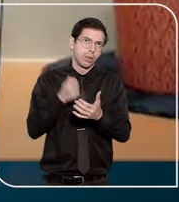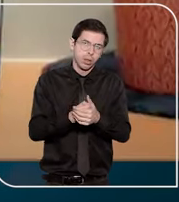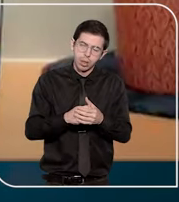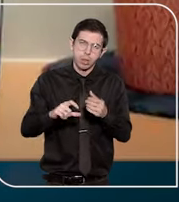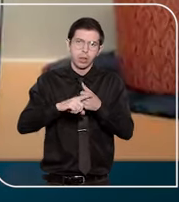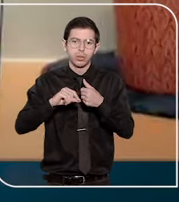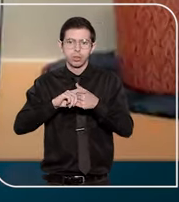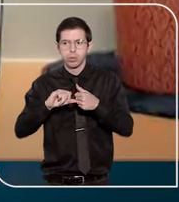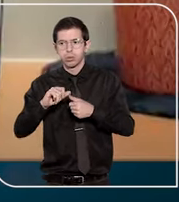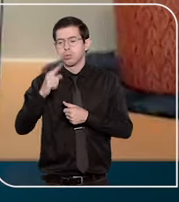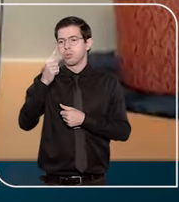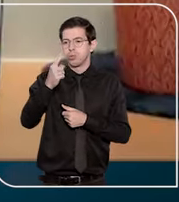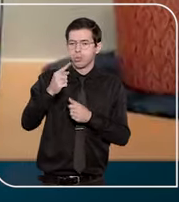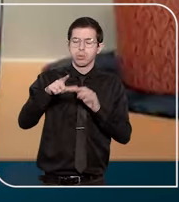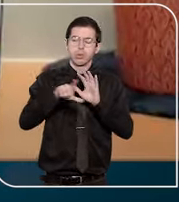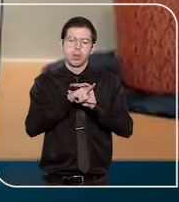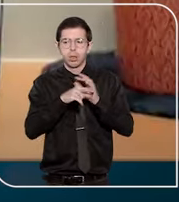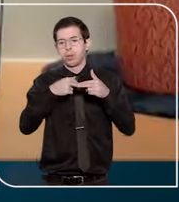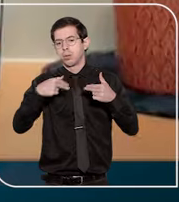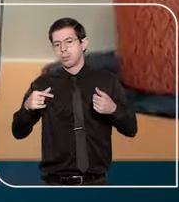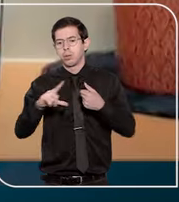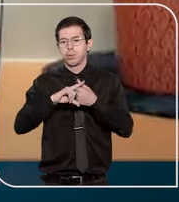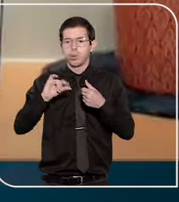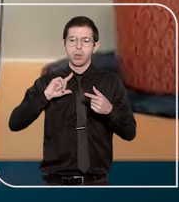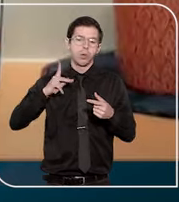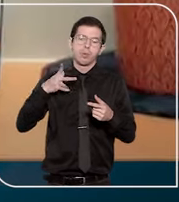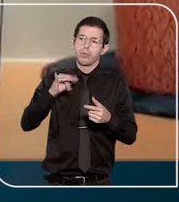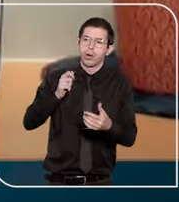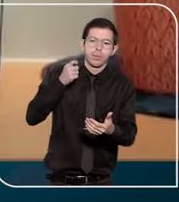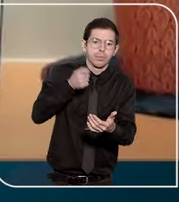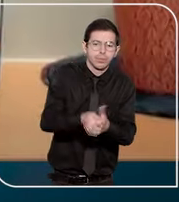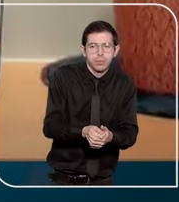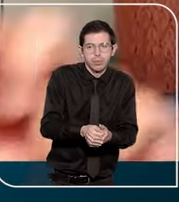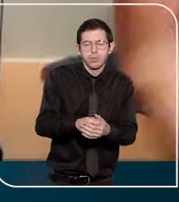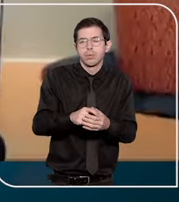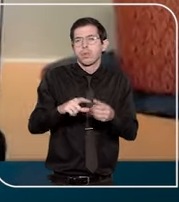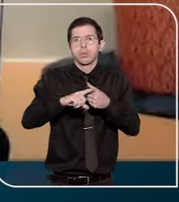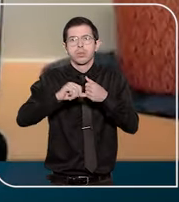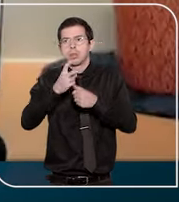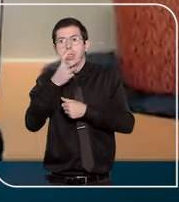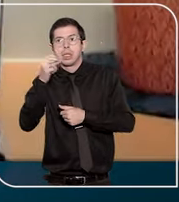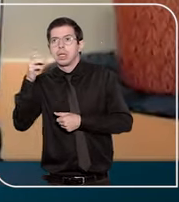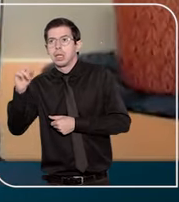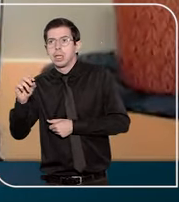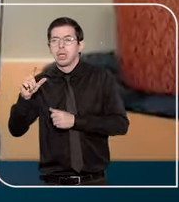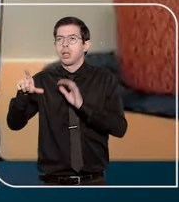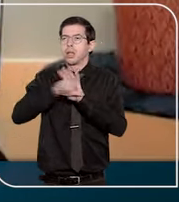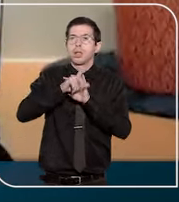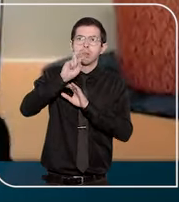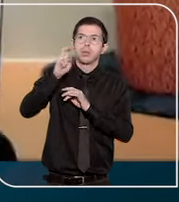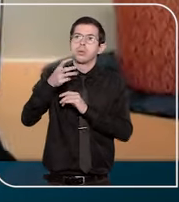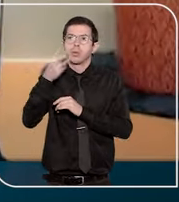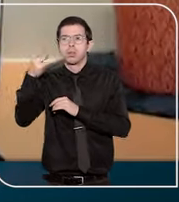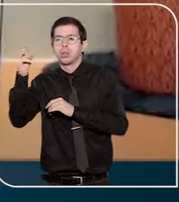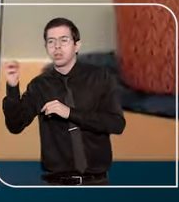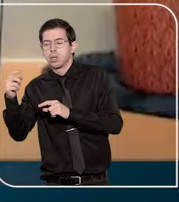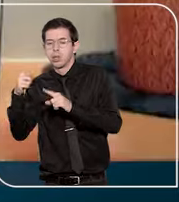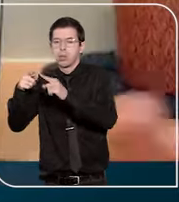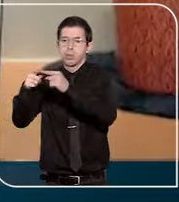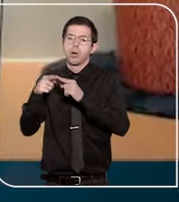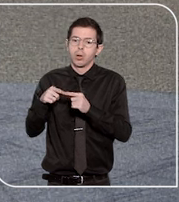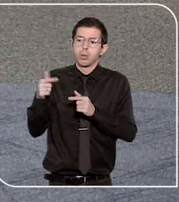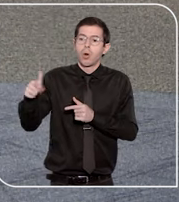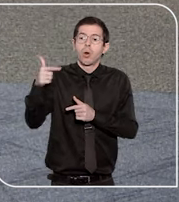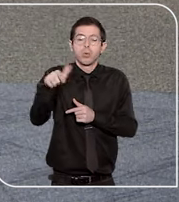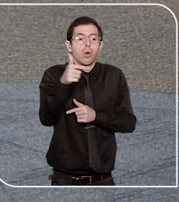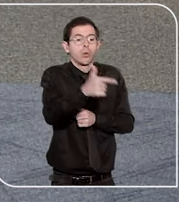artigo 2º da lei 1 por aquilo. Não vou aplicar o artigo 500 da lei 5.300 por aquilo outro. Ele